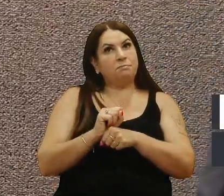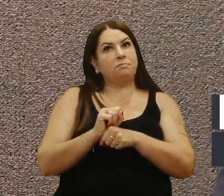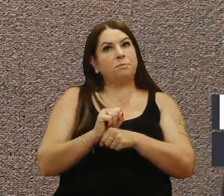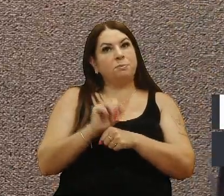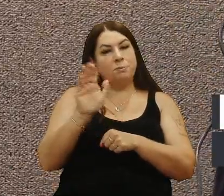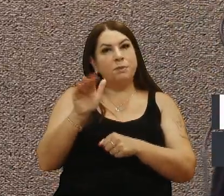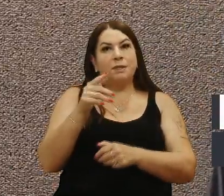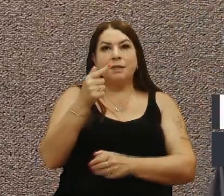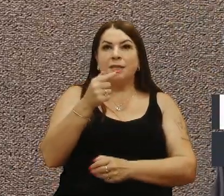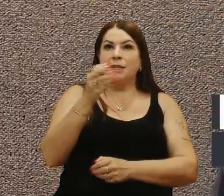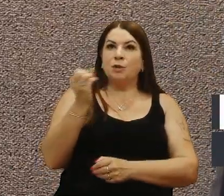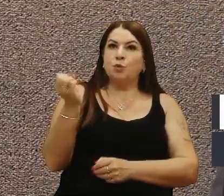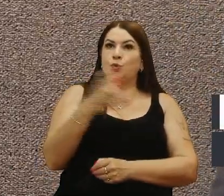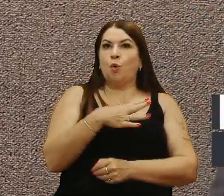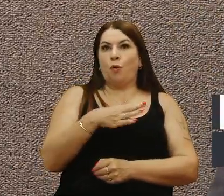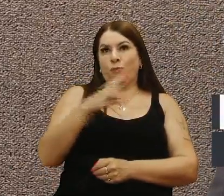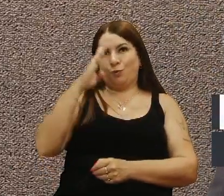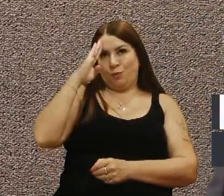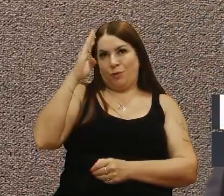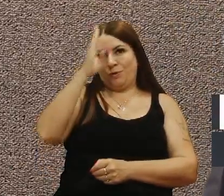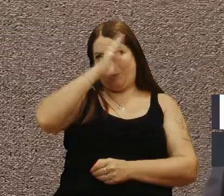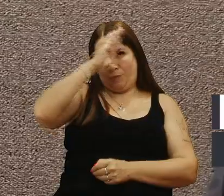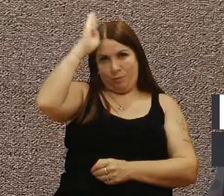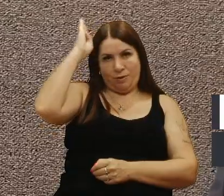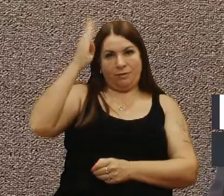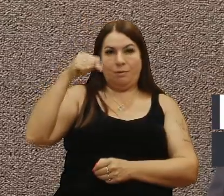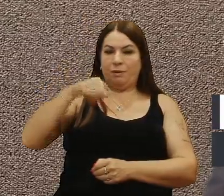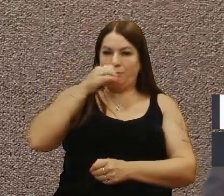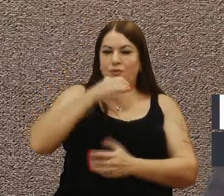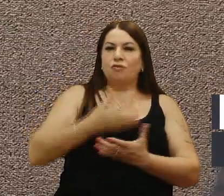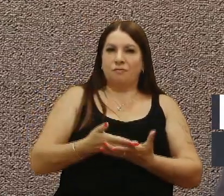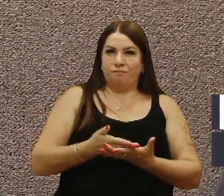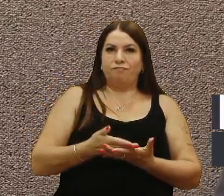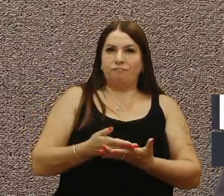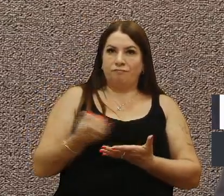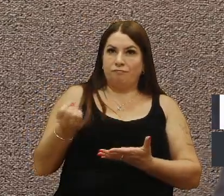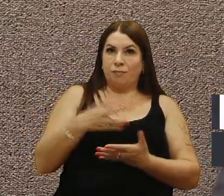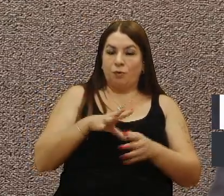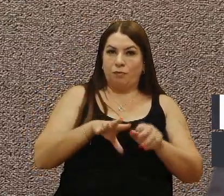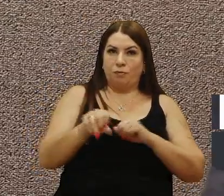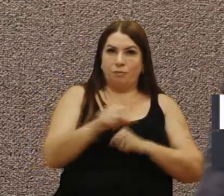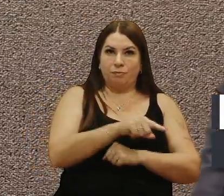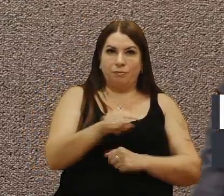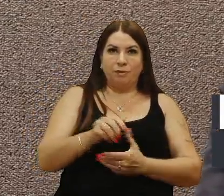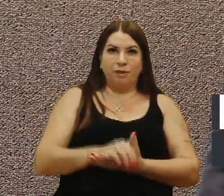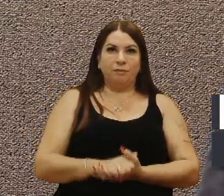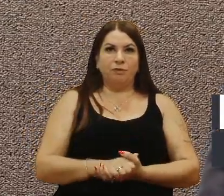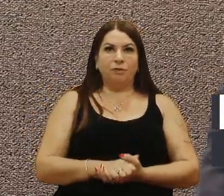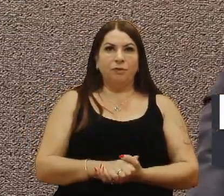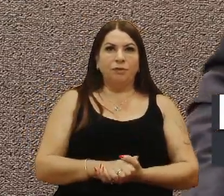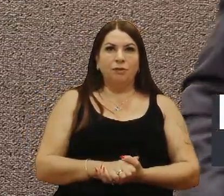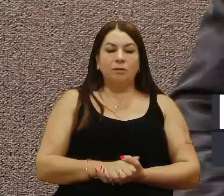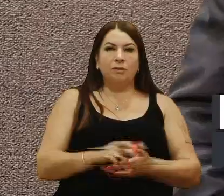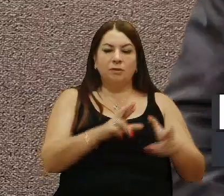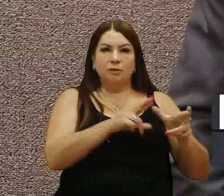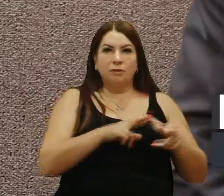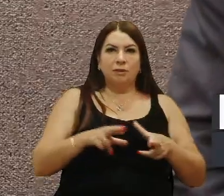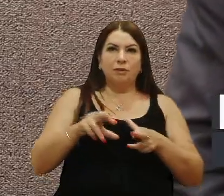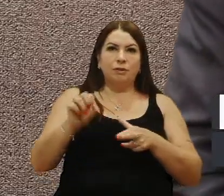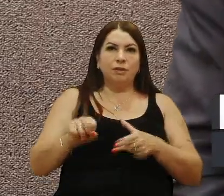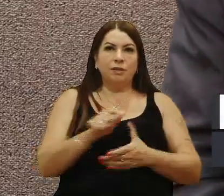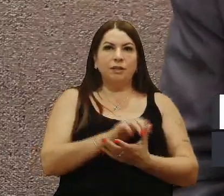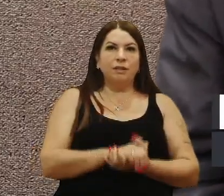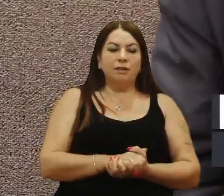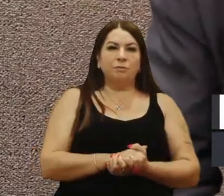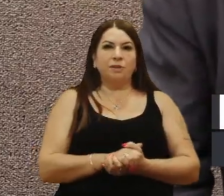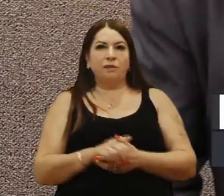mínimo 70 novos soldados para Caxias, nesses novos formandos, e que a região sul seja